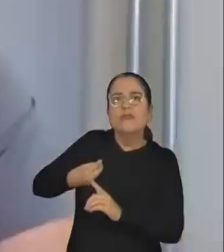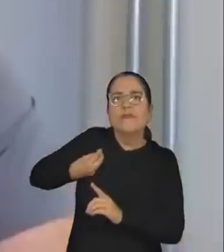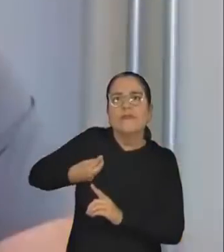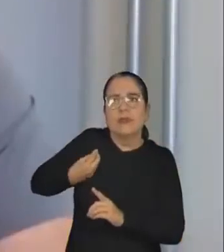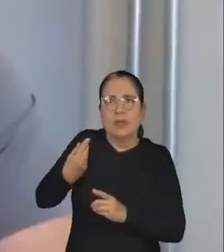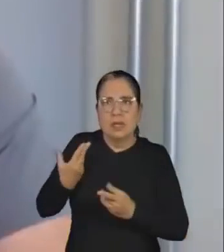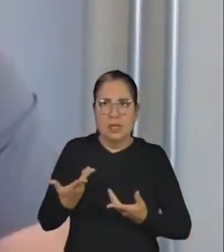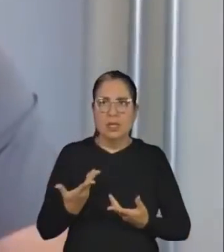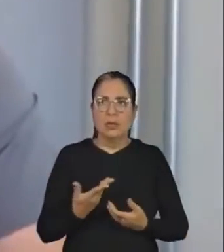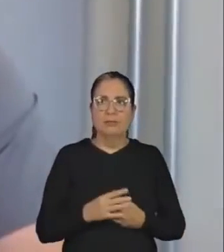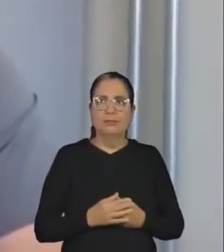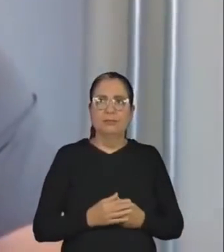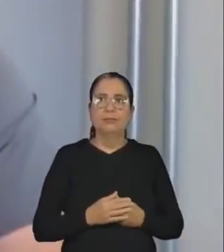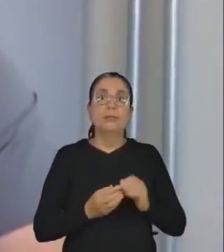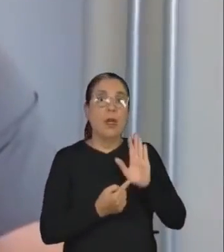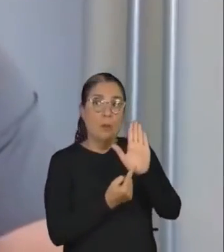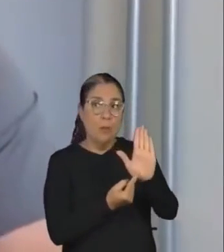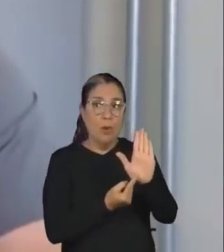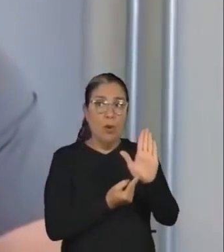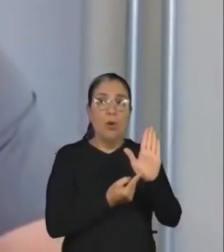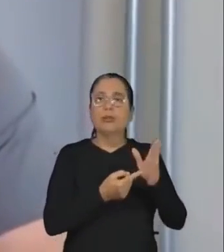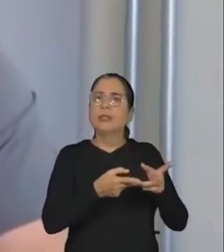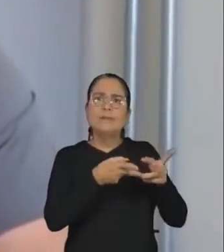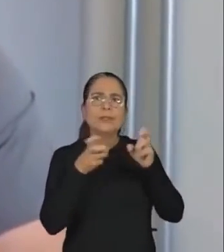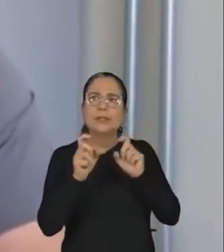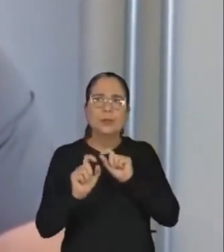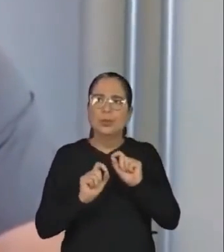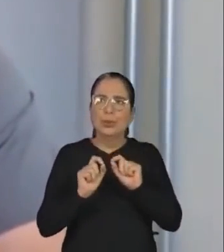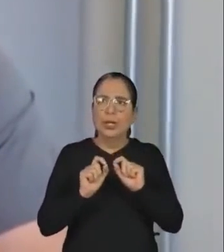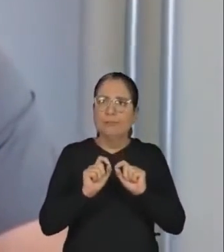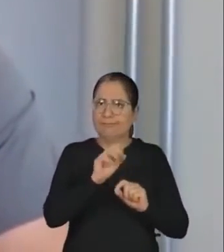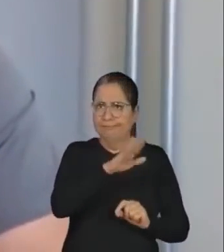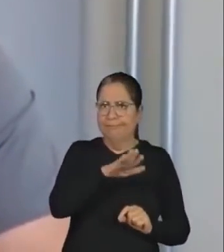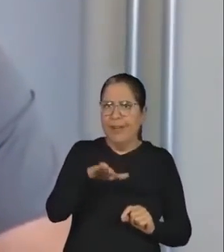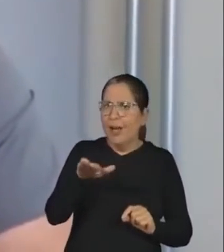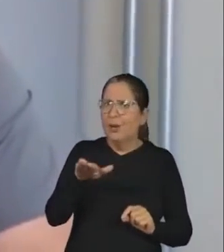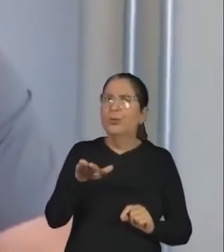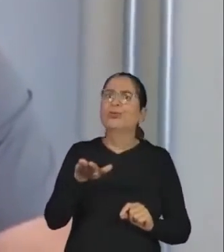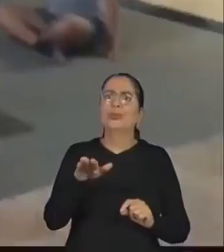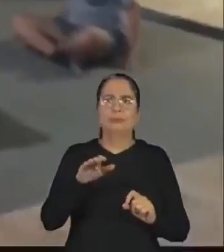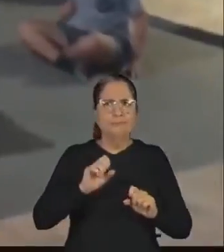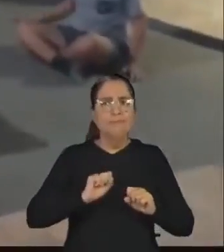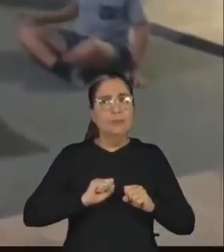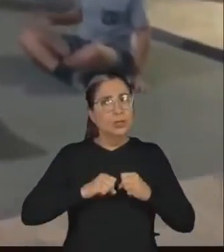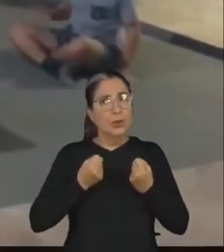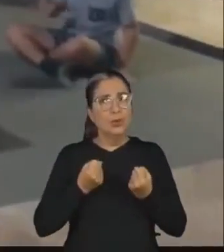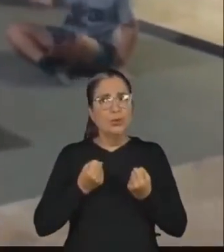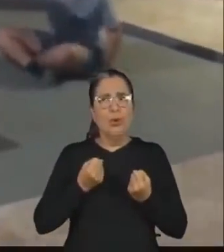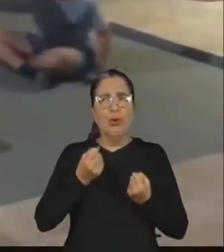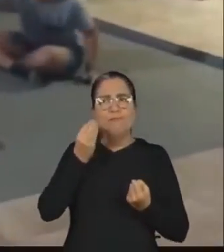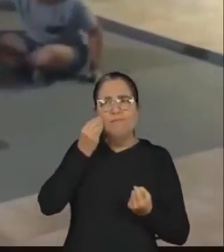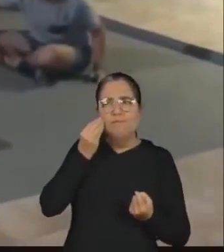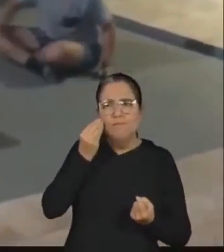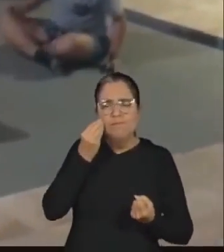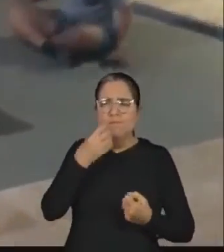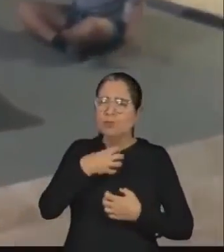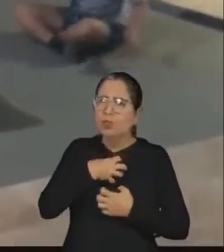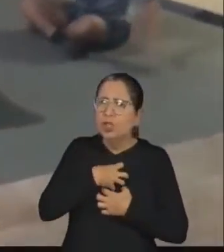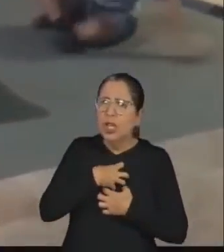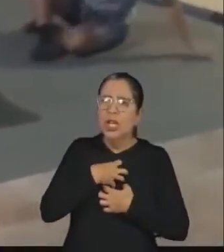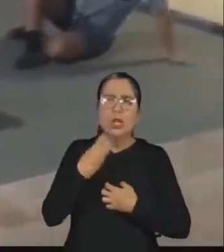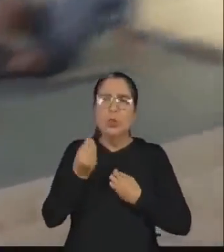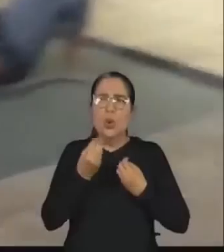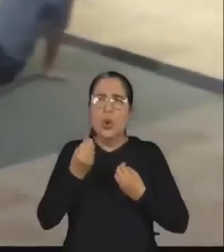Nós pudemos constatar que eles se empenharam em entender a parte dos deficientes, a